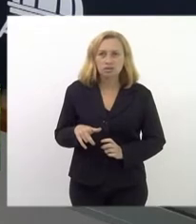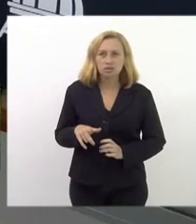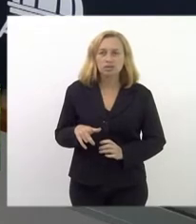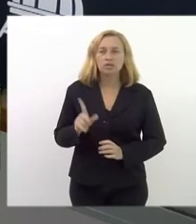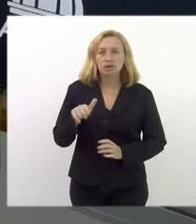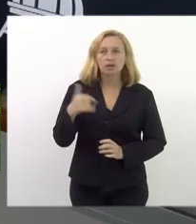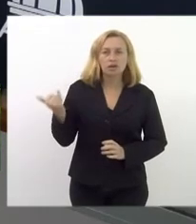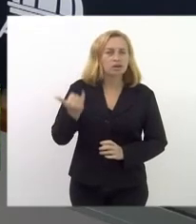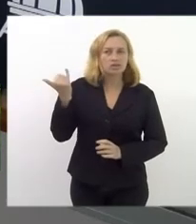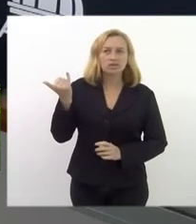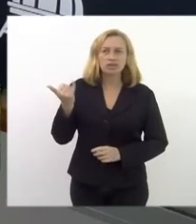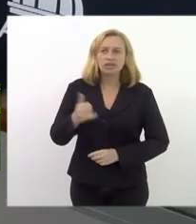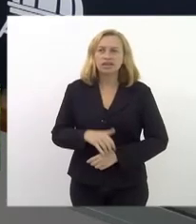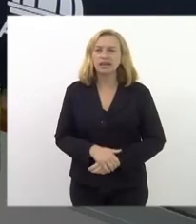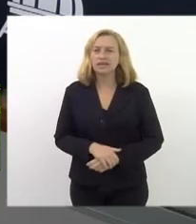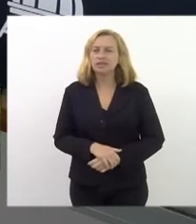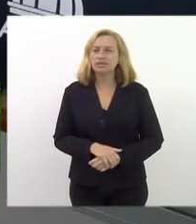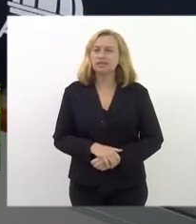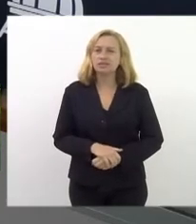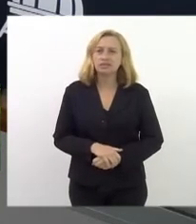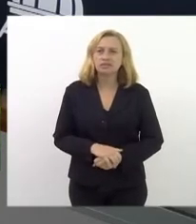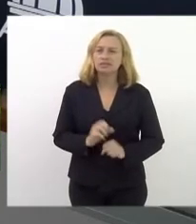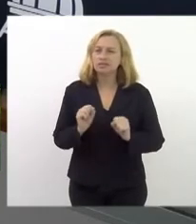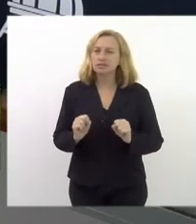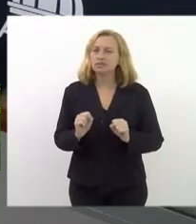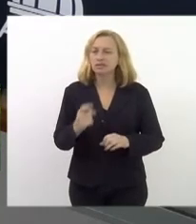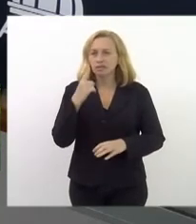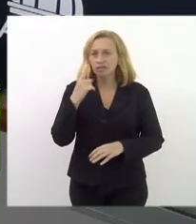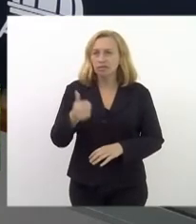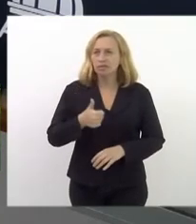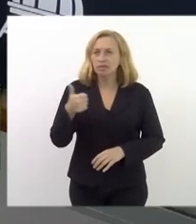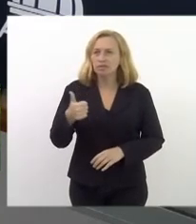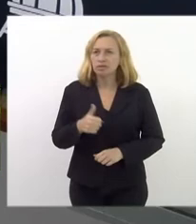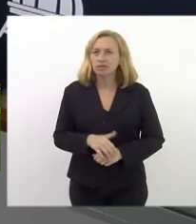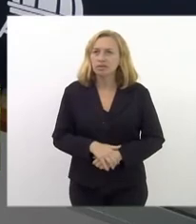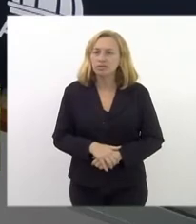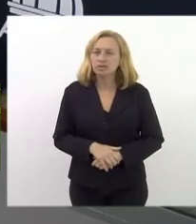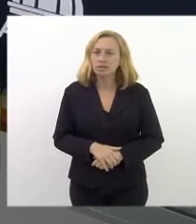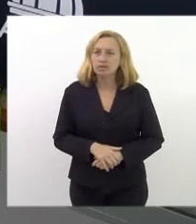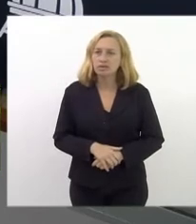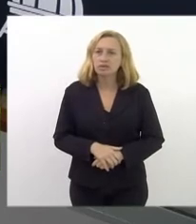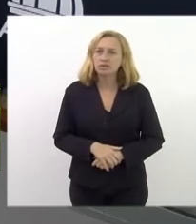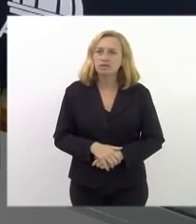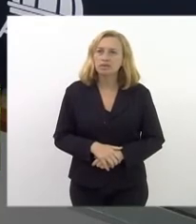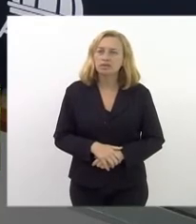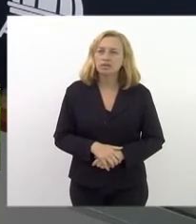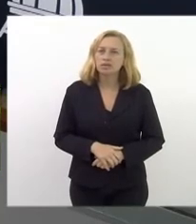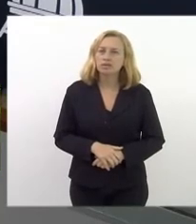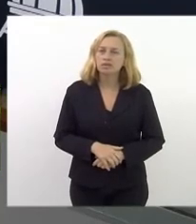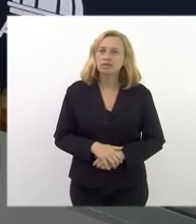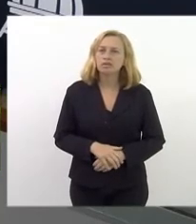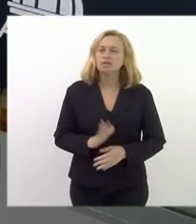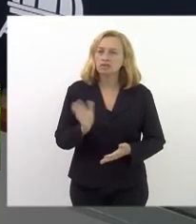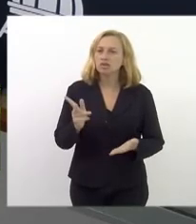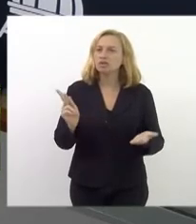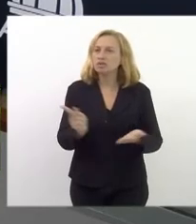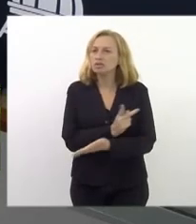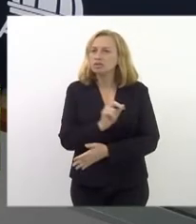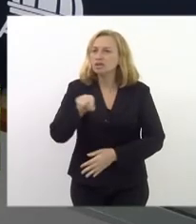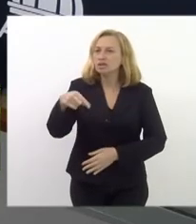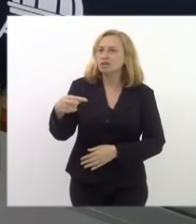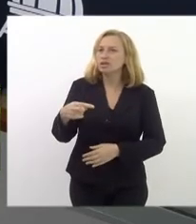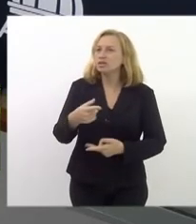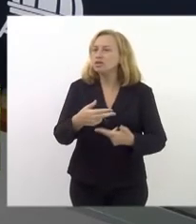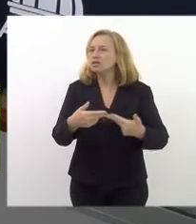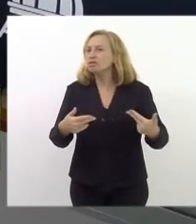muito importante para isso, para que a gente possa criar um colchão na medida que a gente tenha problemas na frente, como já aconteceu em outras ocasiões, a gente